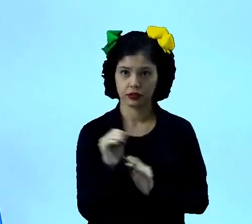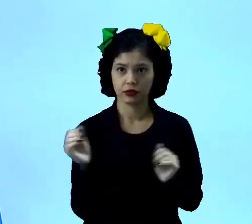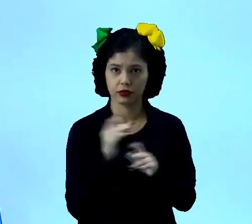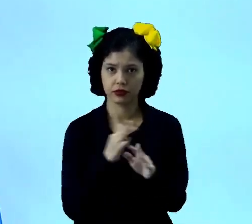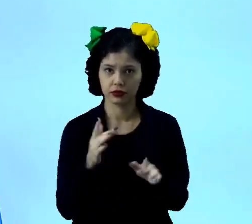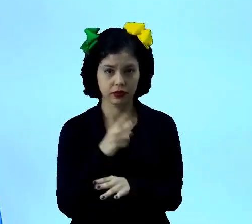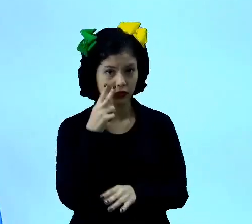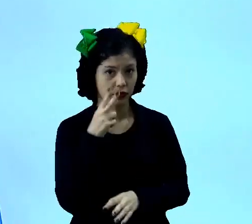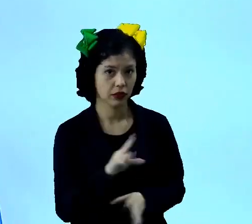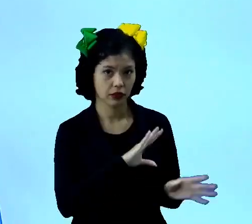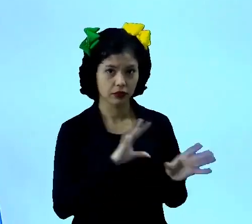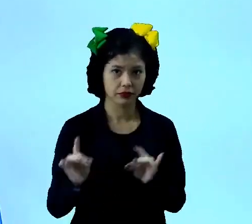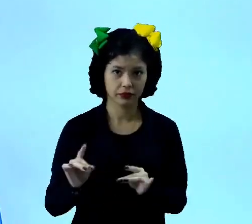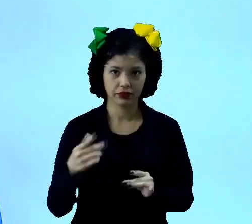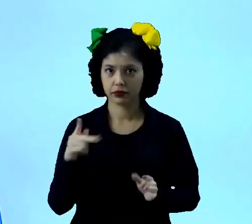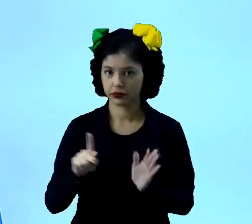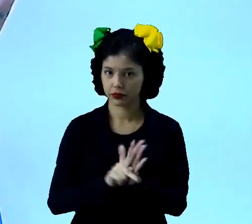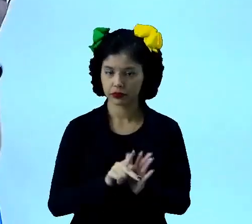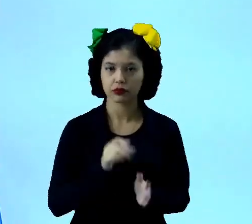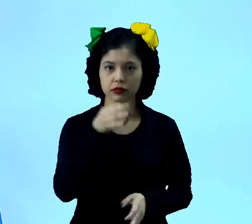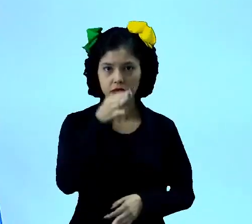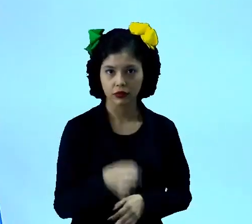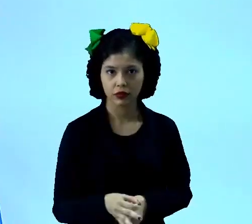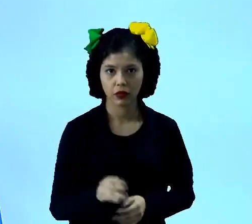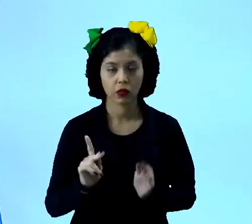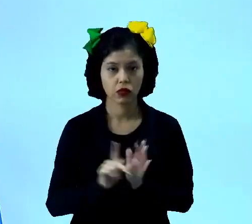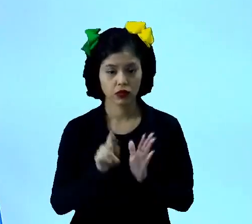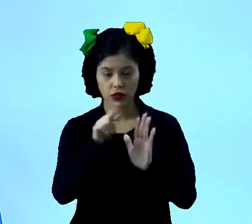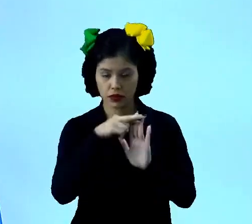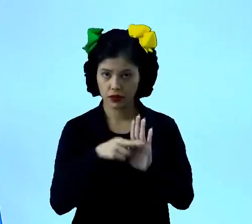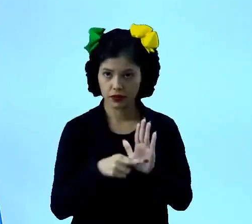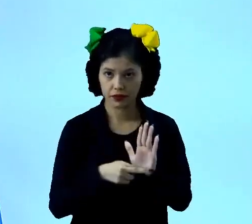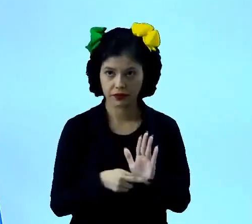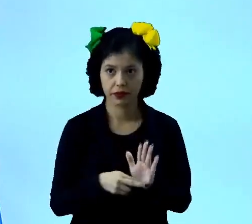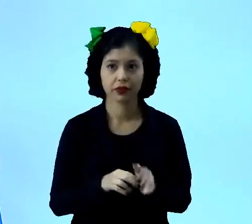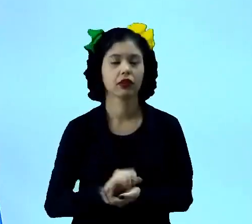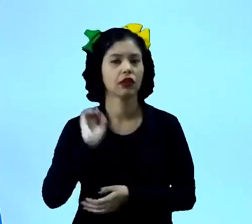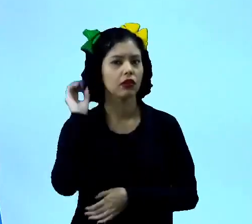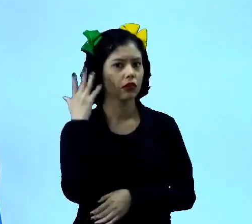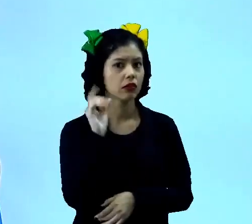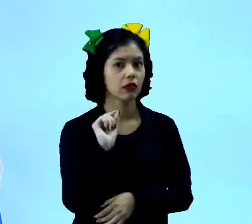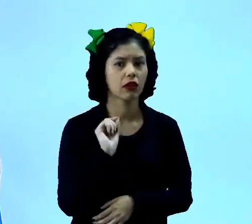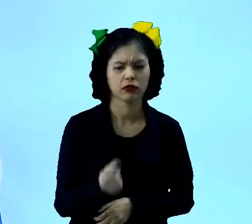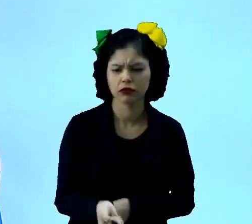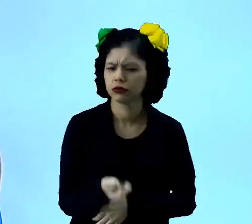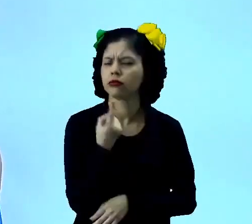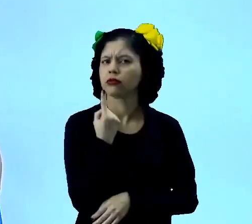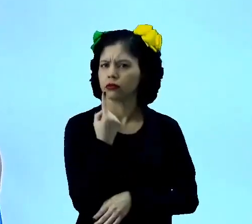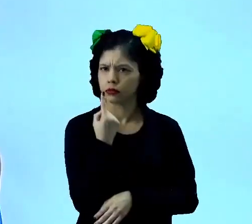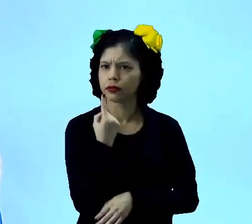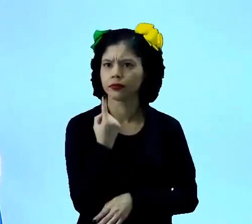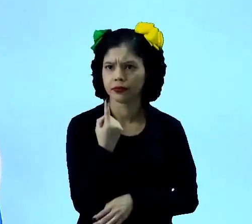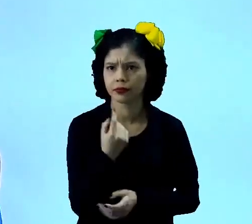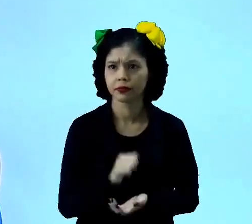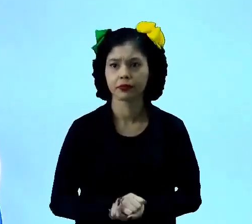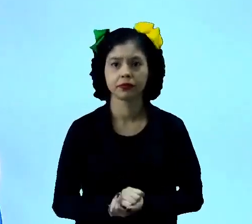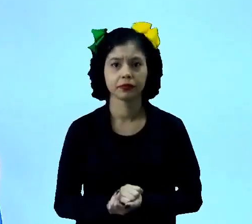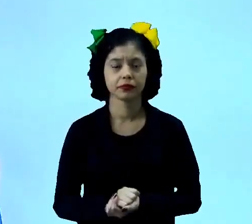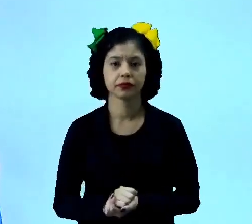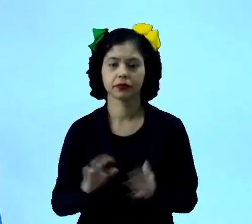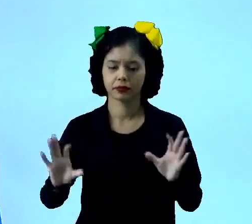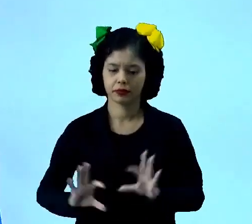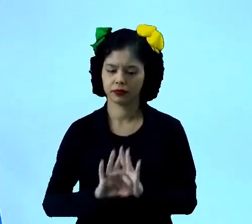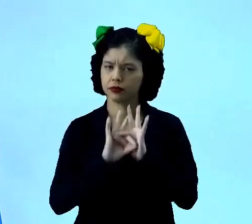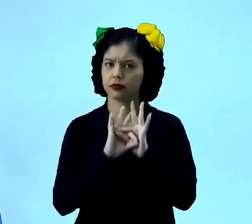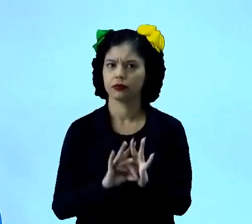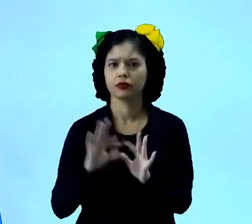através dos seus olhos. O certo é o seu padrão. Então isso causa estranhamento, né? Você tem